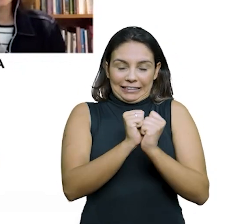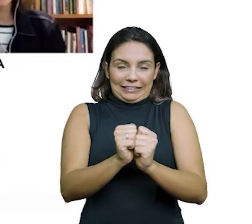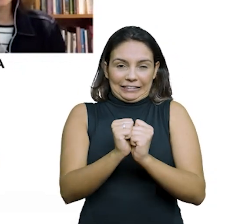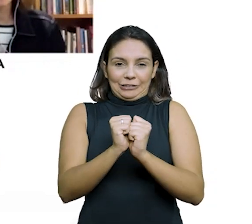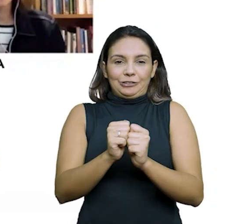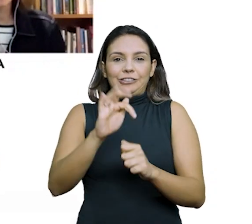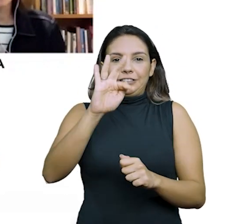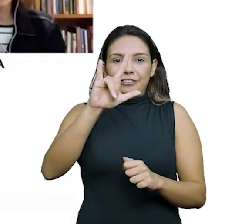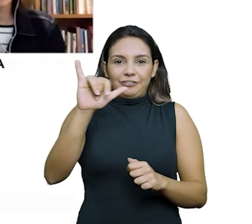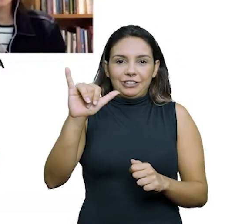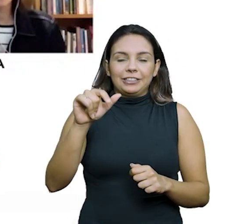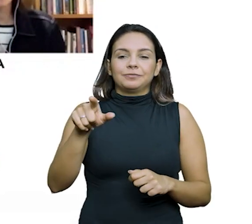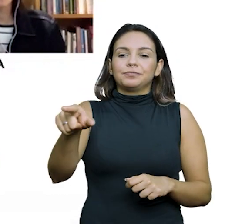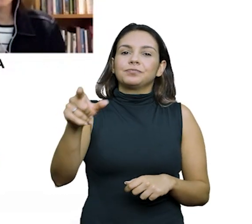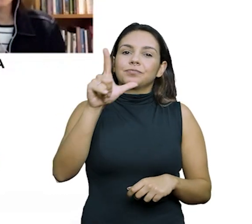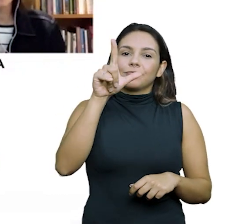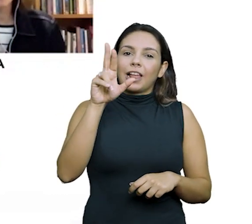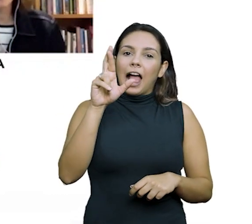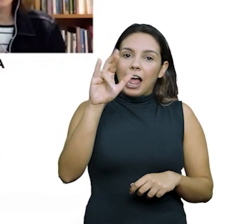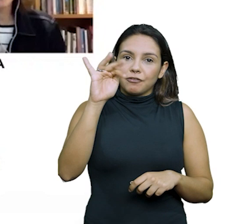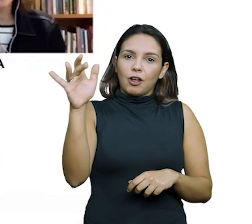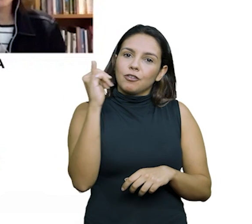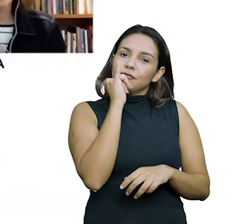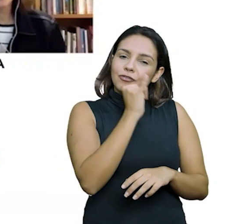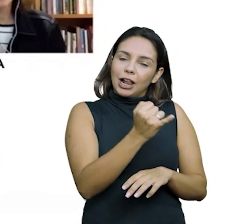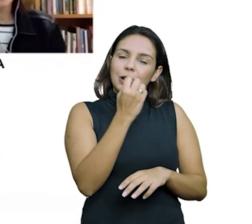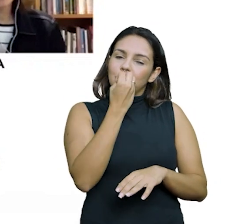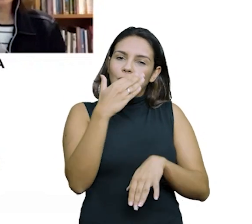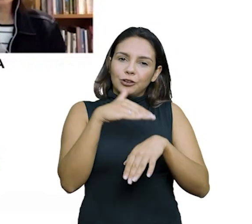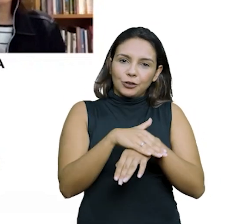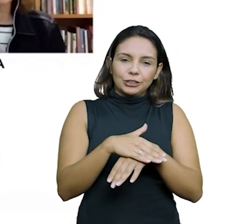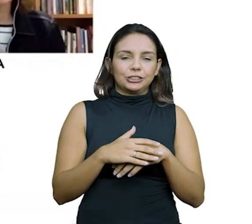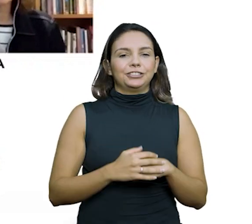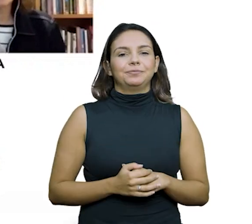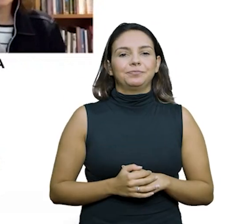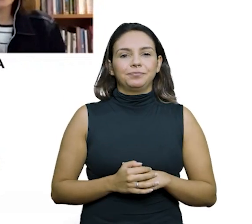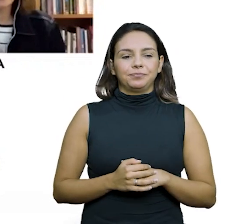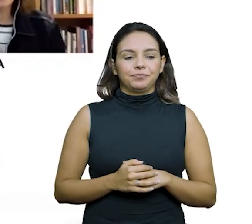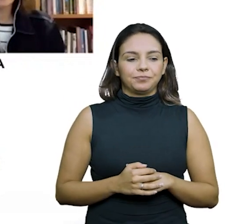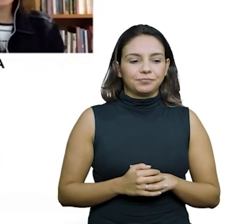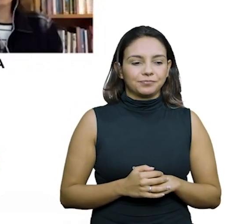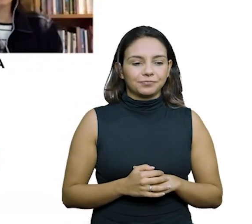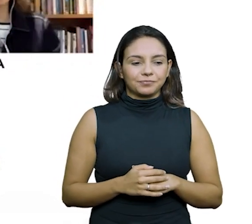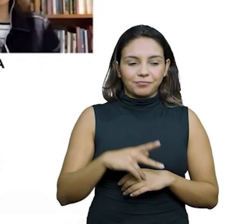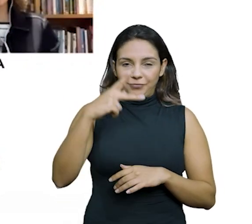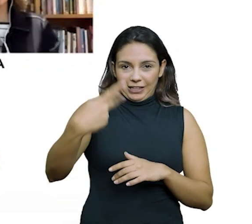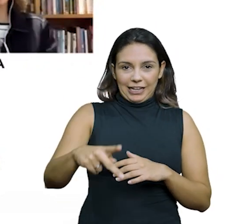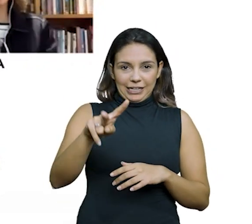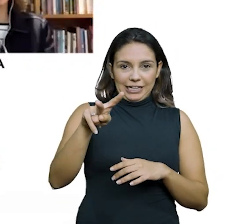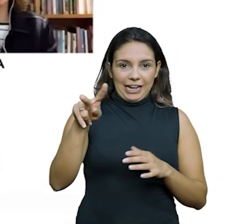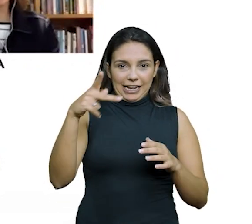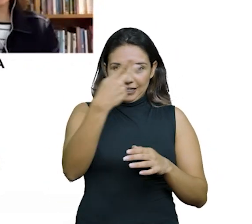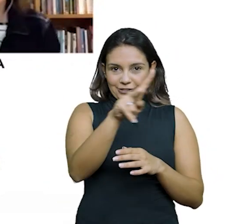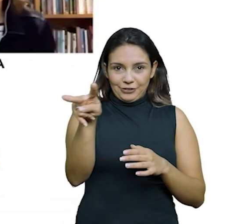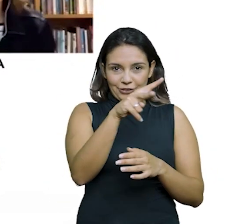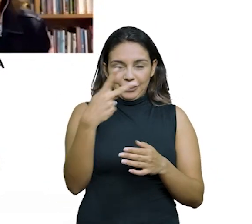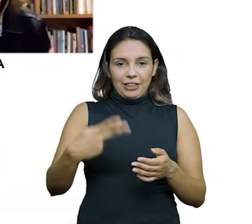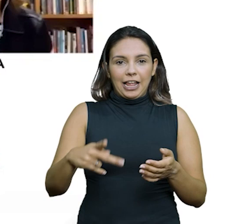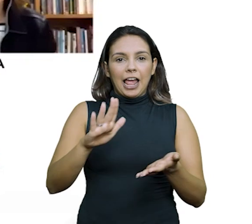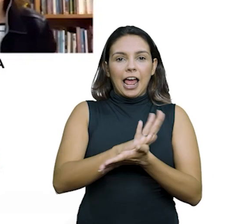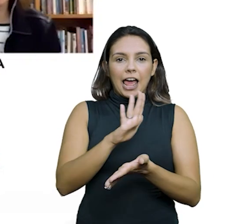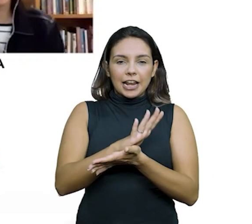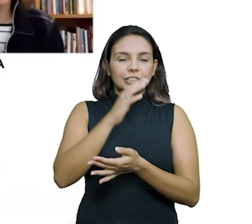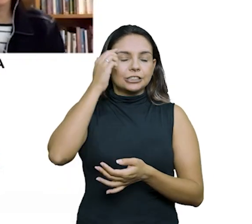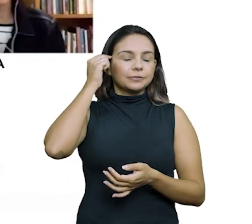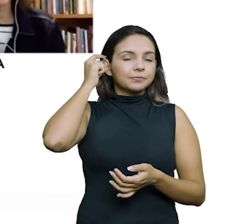Exatamente. Rafael Nolli está sentado em uma sala com diversas prateleiras nas paredes carregadas de livros. Mas é um prazer estar